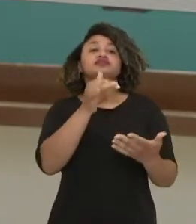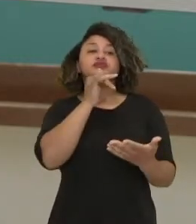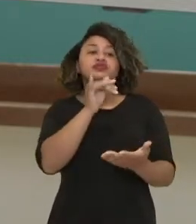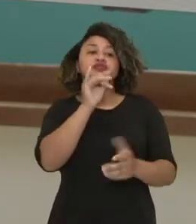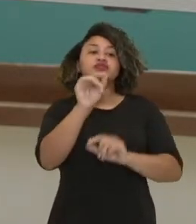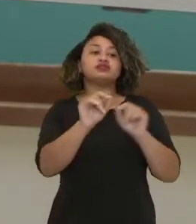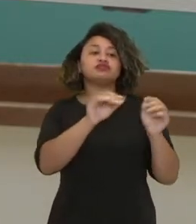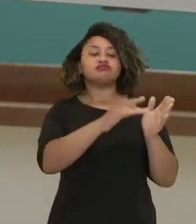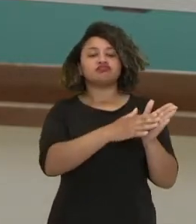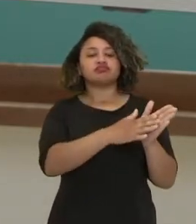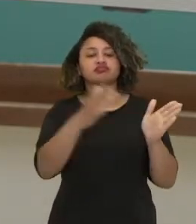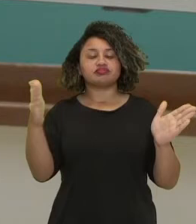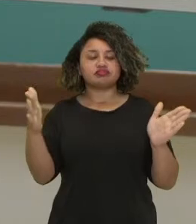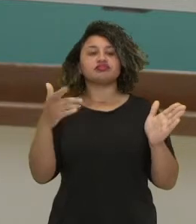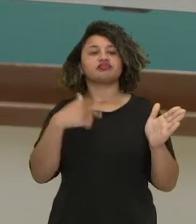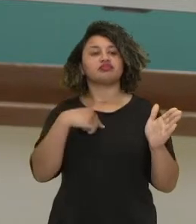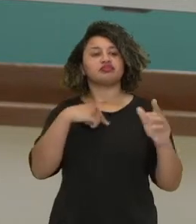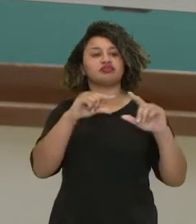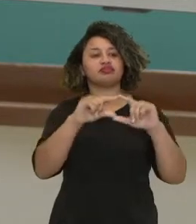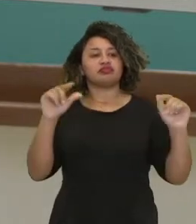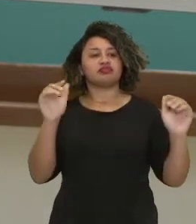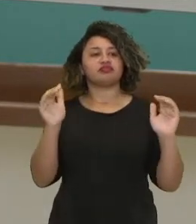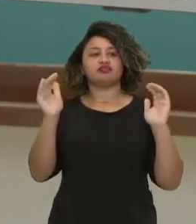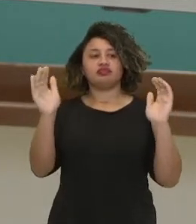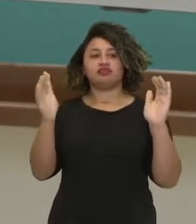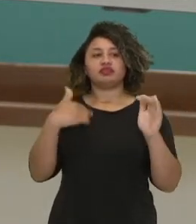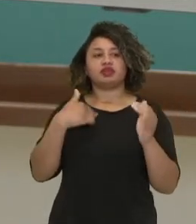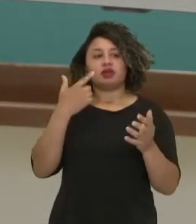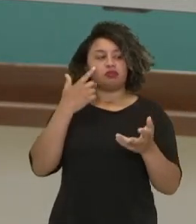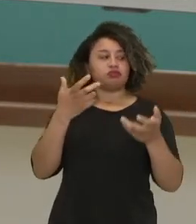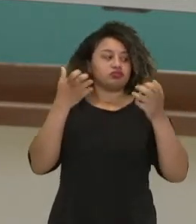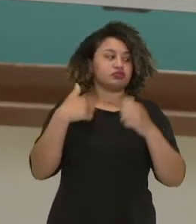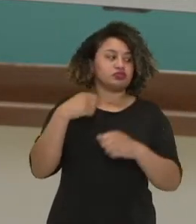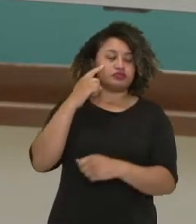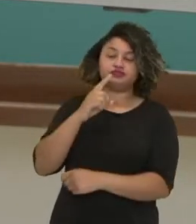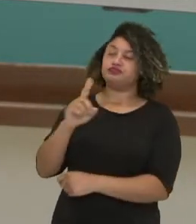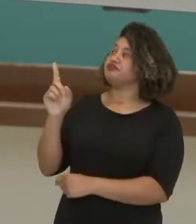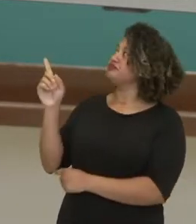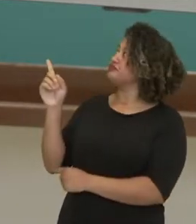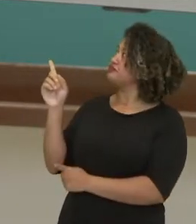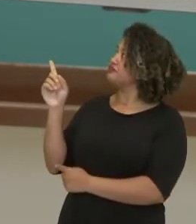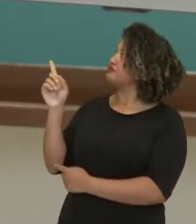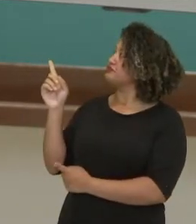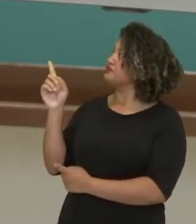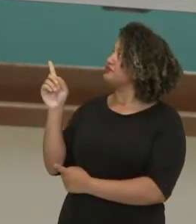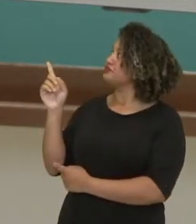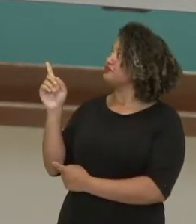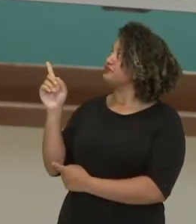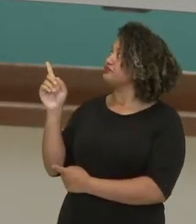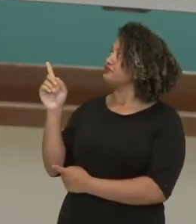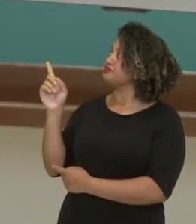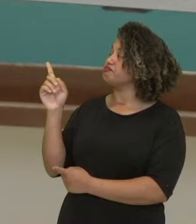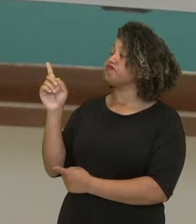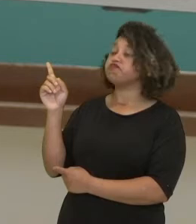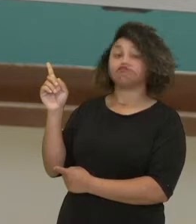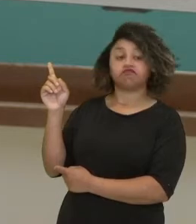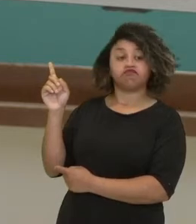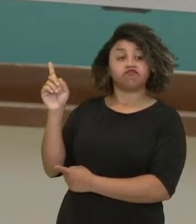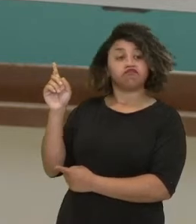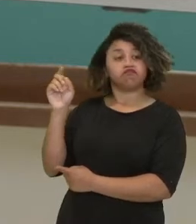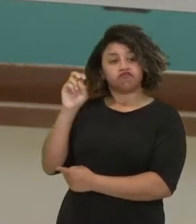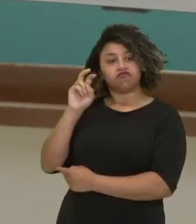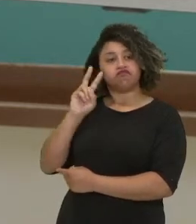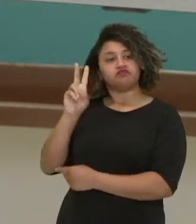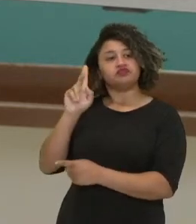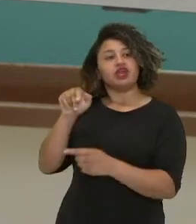a sequência 10.000, 12.000, 14.000, 16.000, 18.000, 20.000. É um exemplo